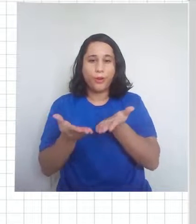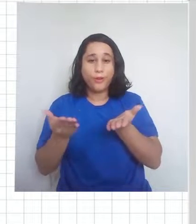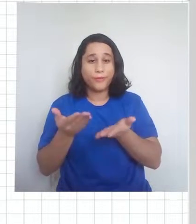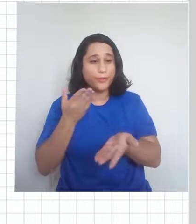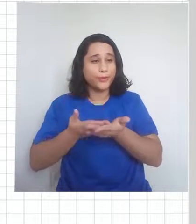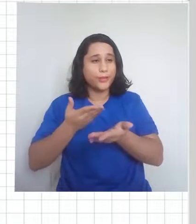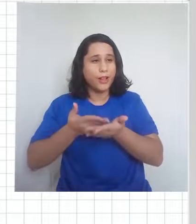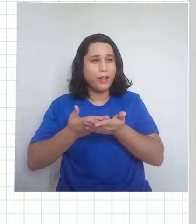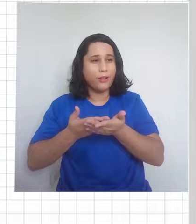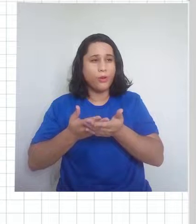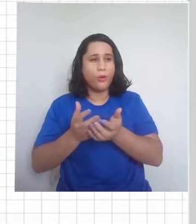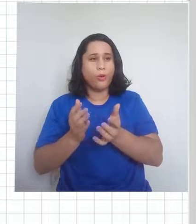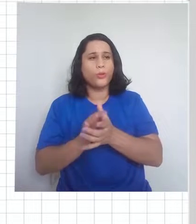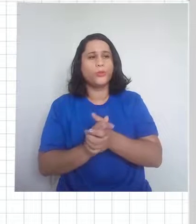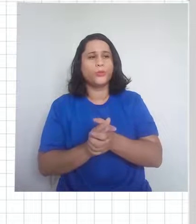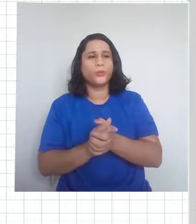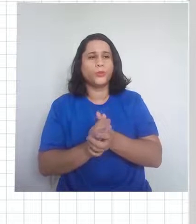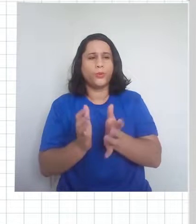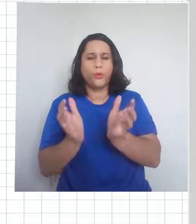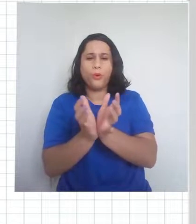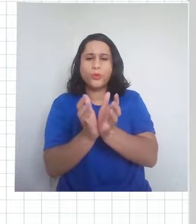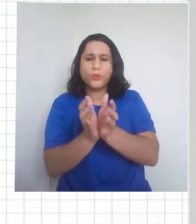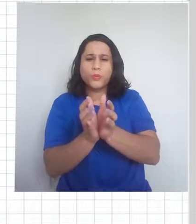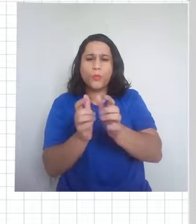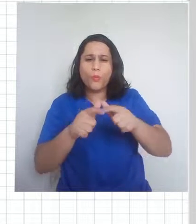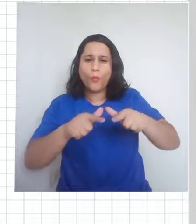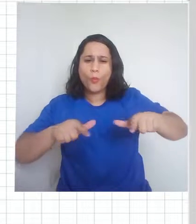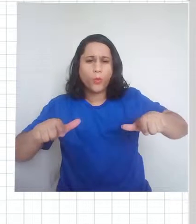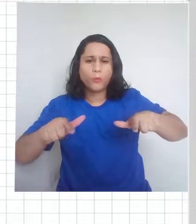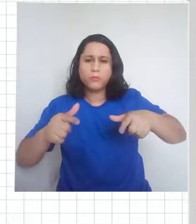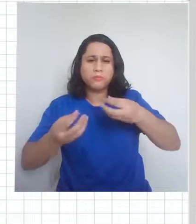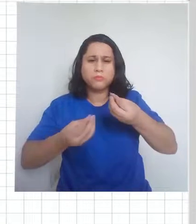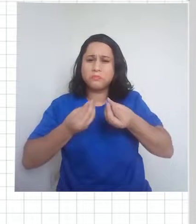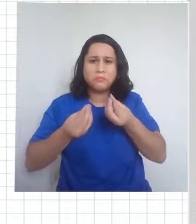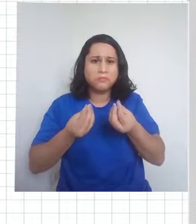vamos estudar o conjunto vazio. O que seria o conjunto